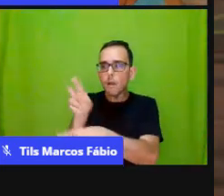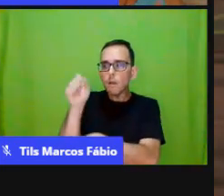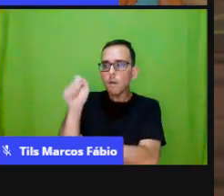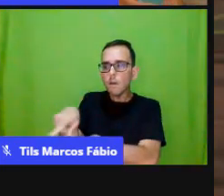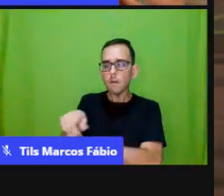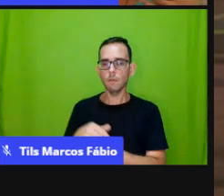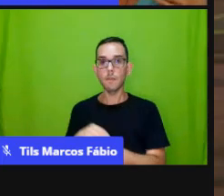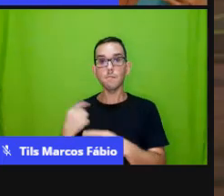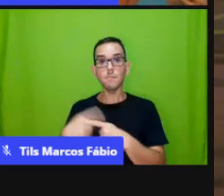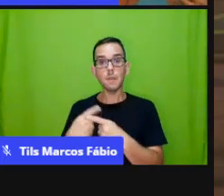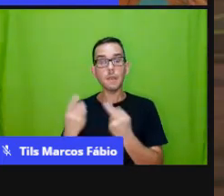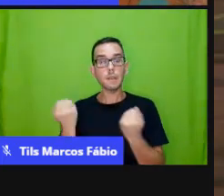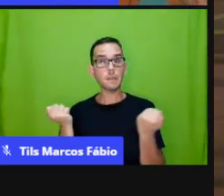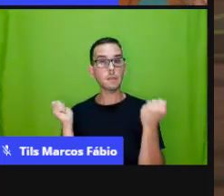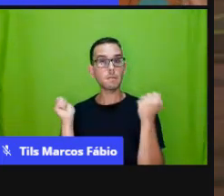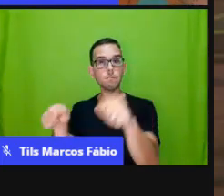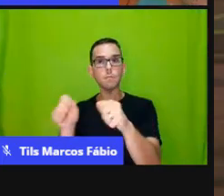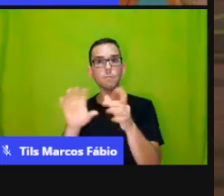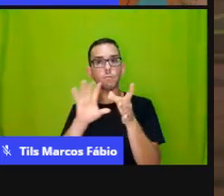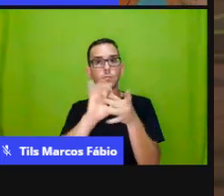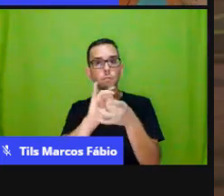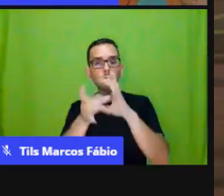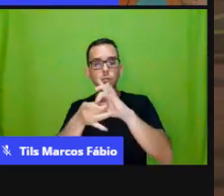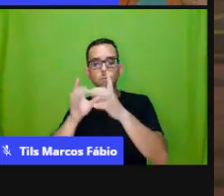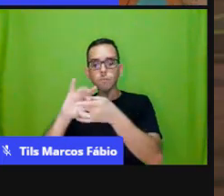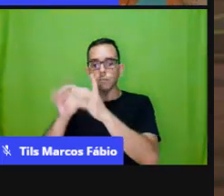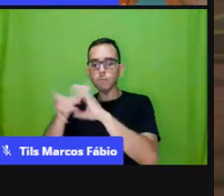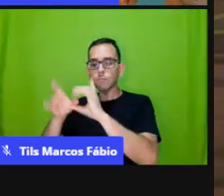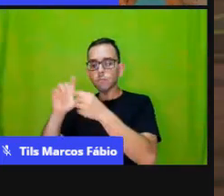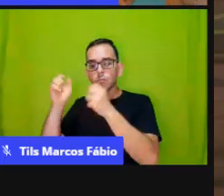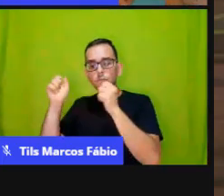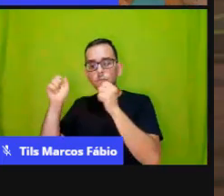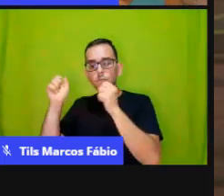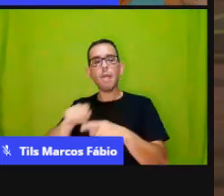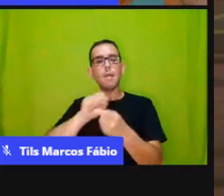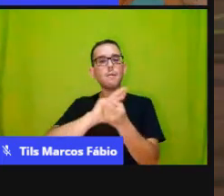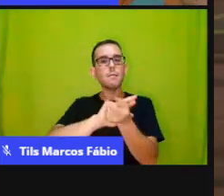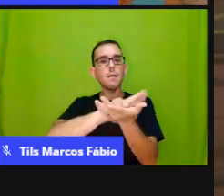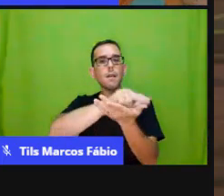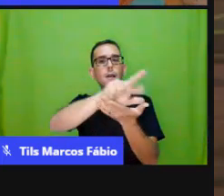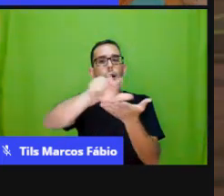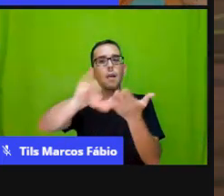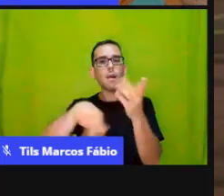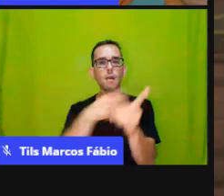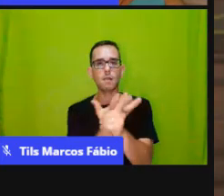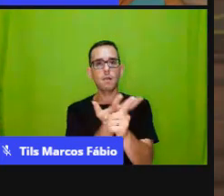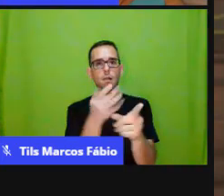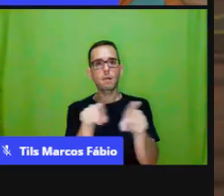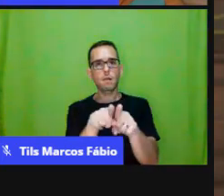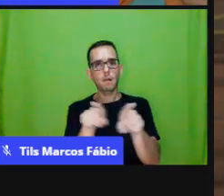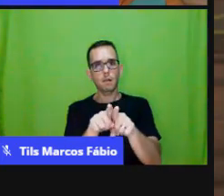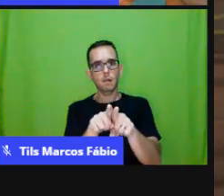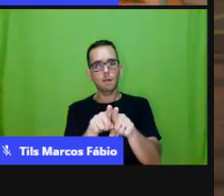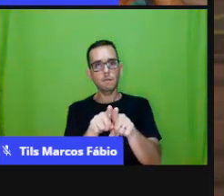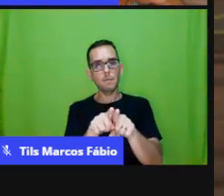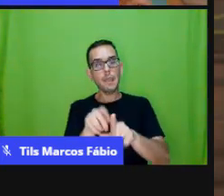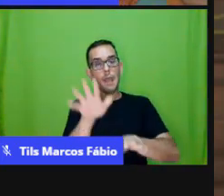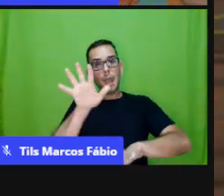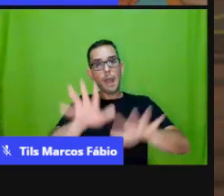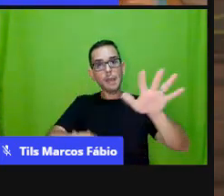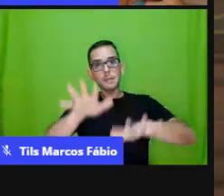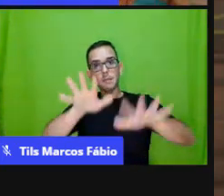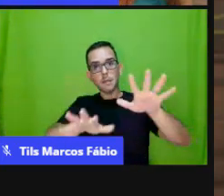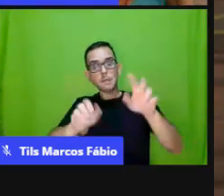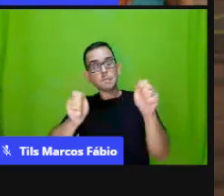dá abordagens diferentes, ela é multidisciplinar. E isso é que, às vezes, pode